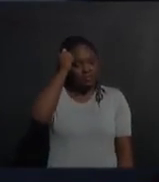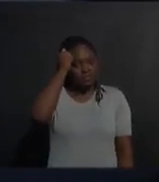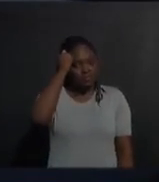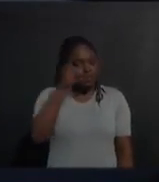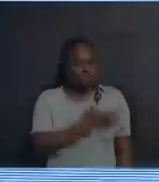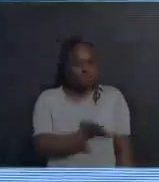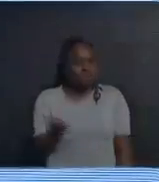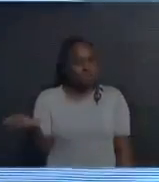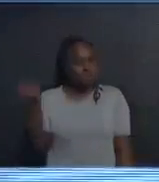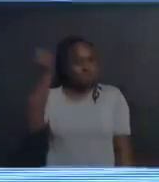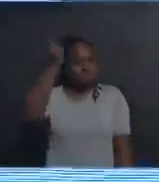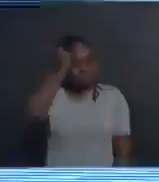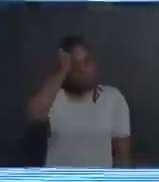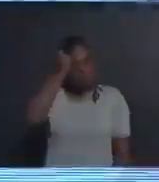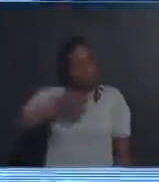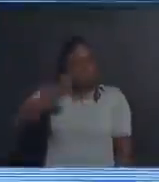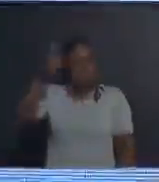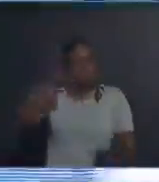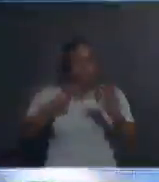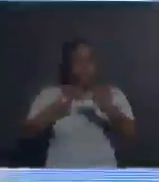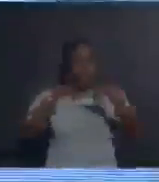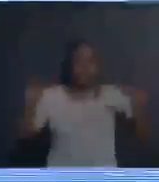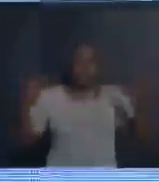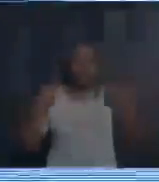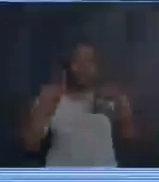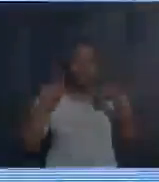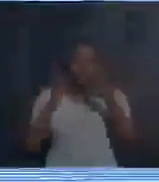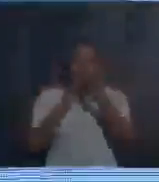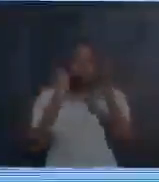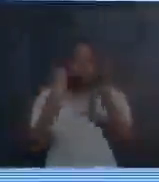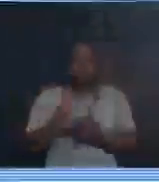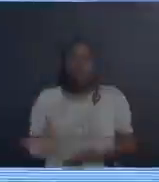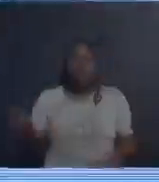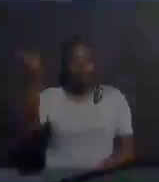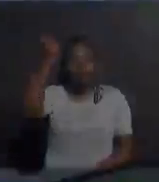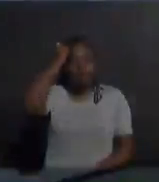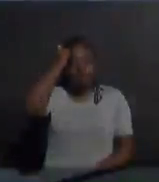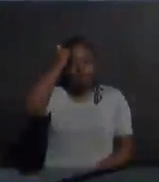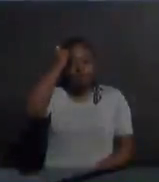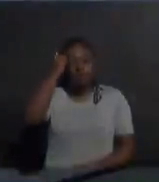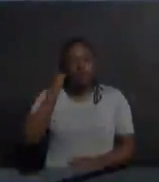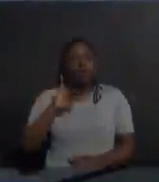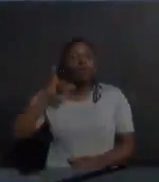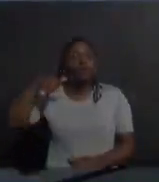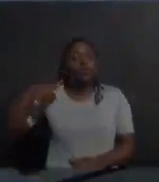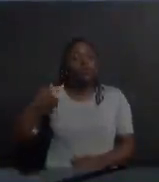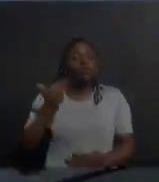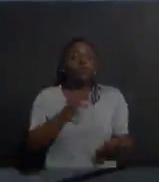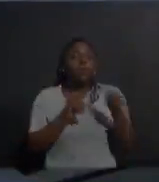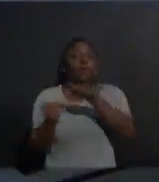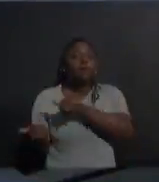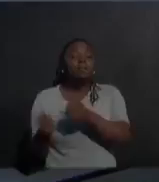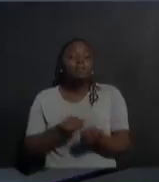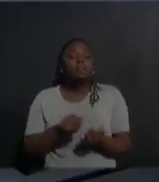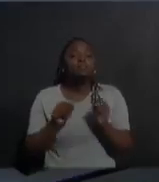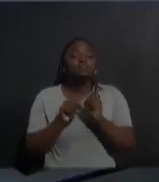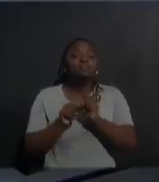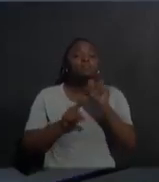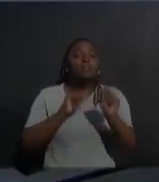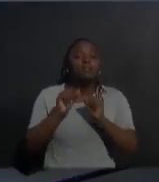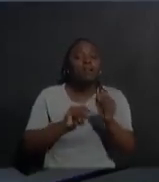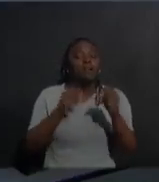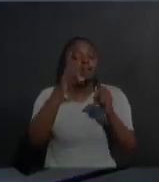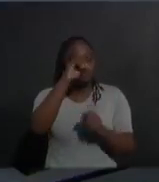arrependei-vos. Primeira frase do sermão de Jesus, arrependei-vos. Única frase do sermão de João Batista, arrependei-vos. É o sermão da